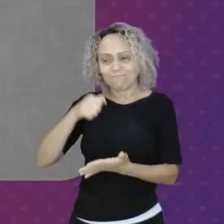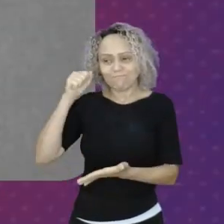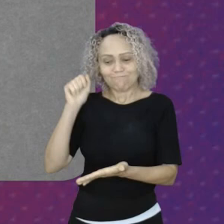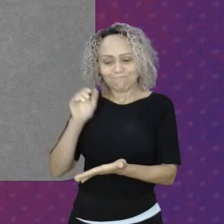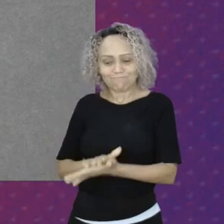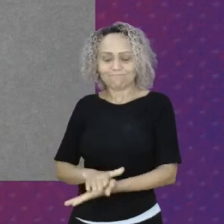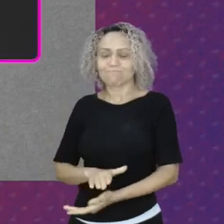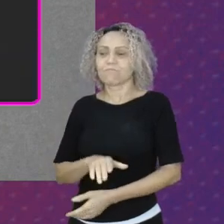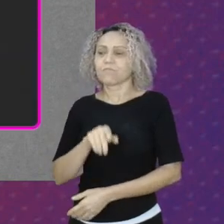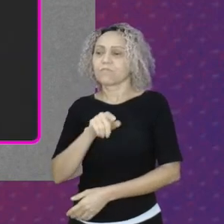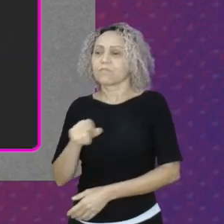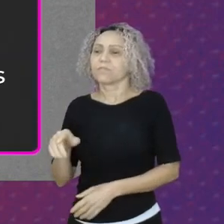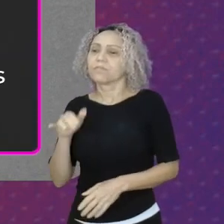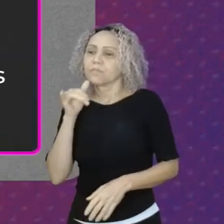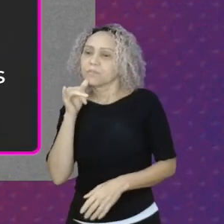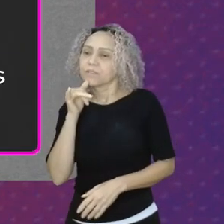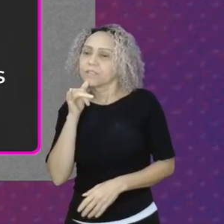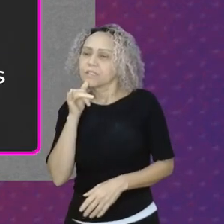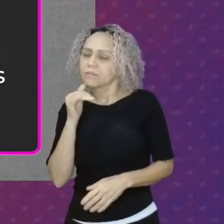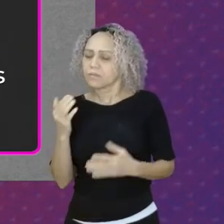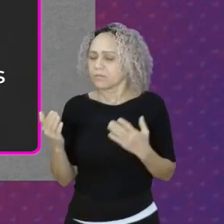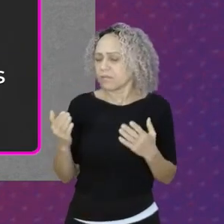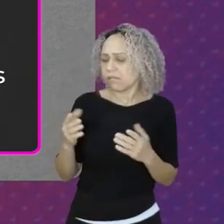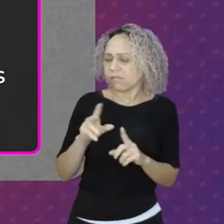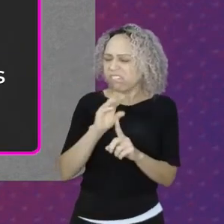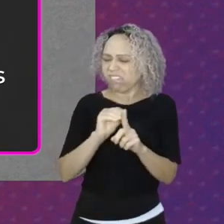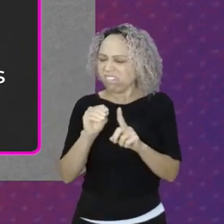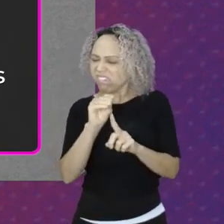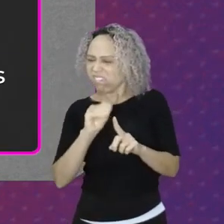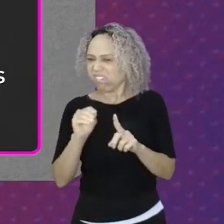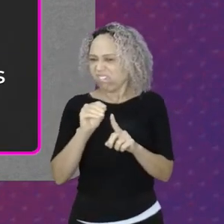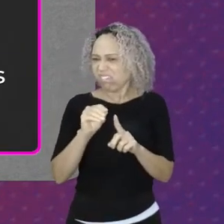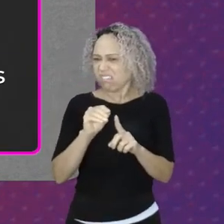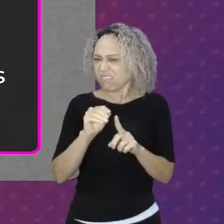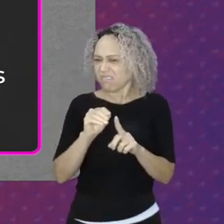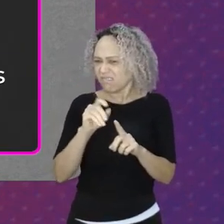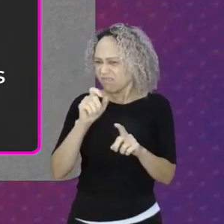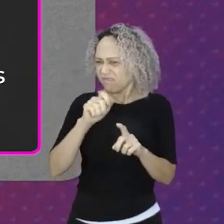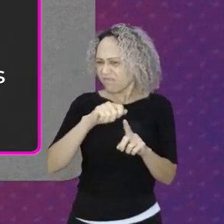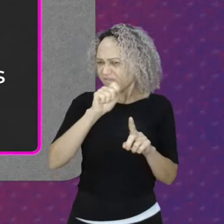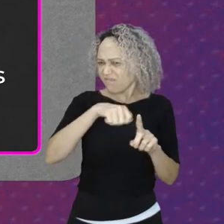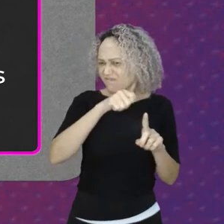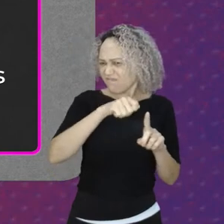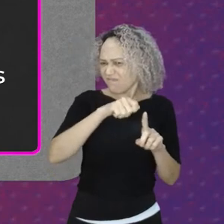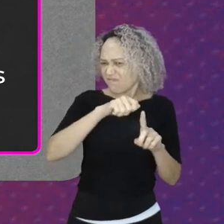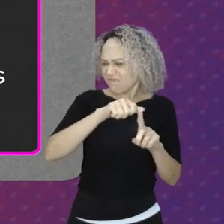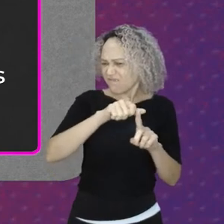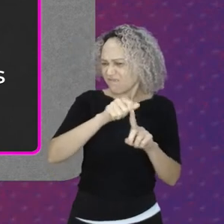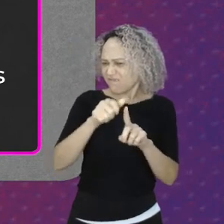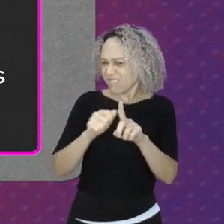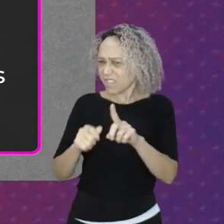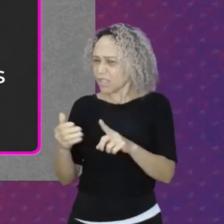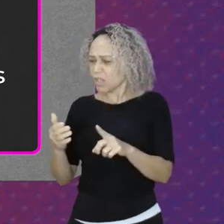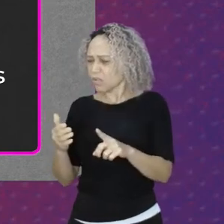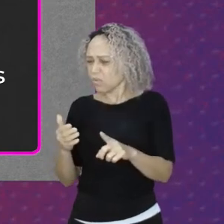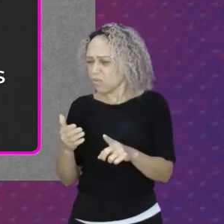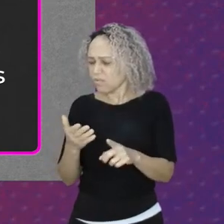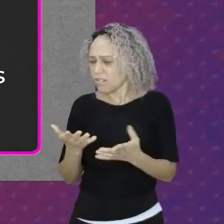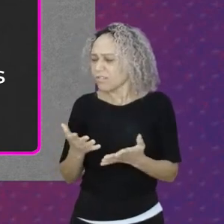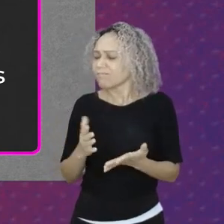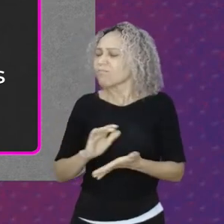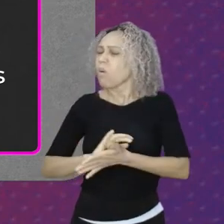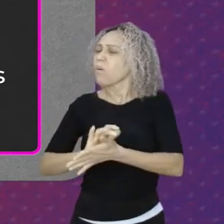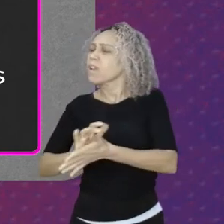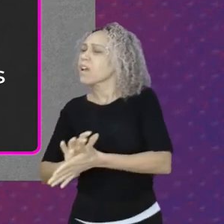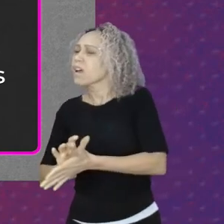suspeita ou confirmação de castigo físico, tratamento cruel ou degradante e de maus tratos contra crianças ou adolescentes